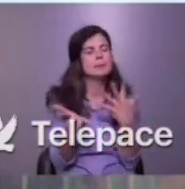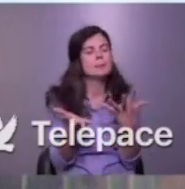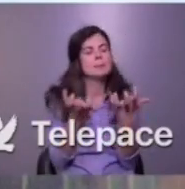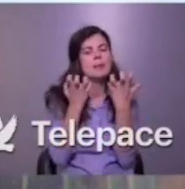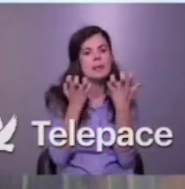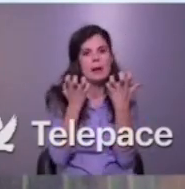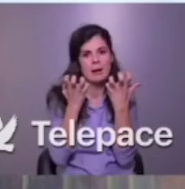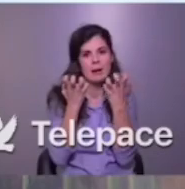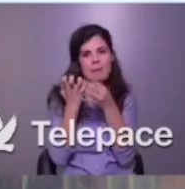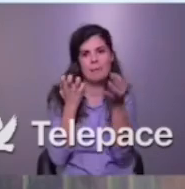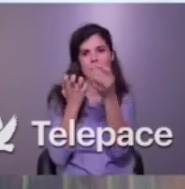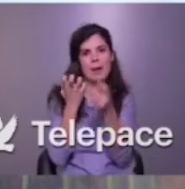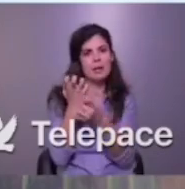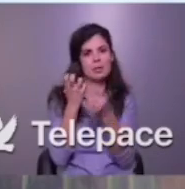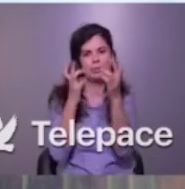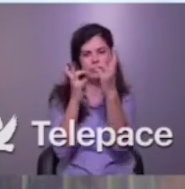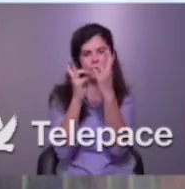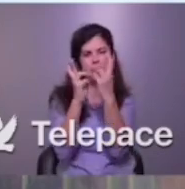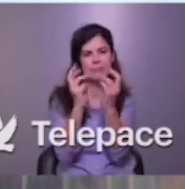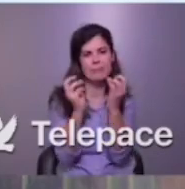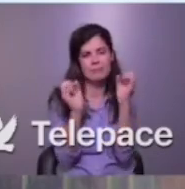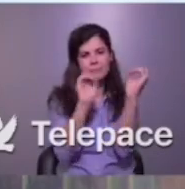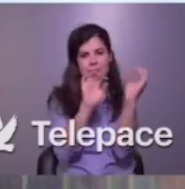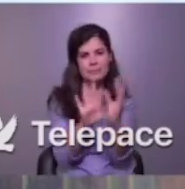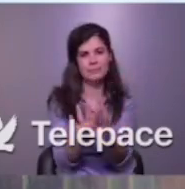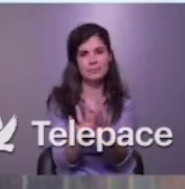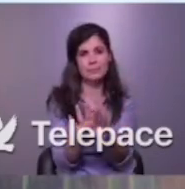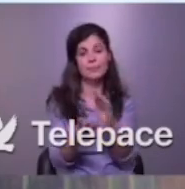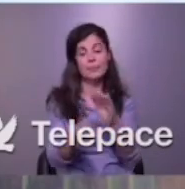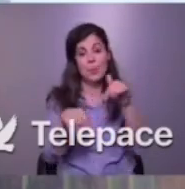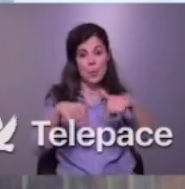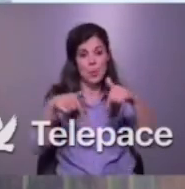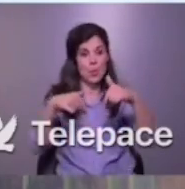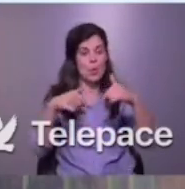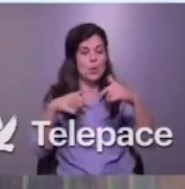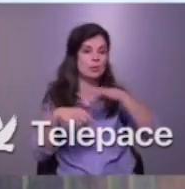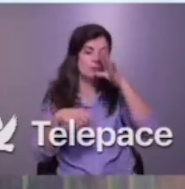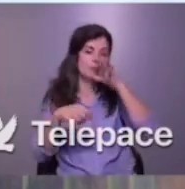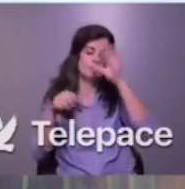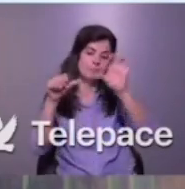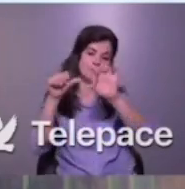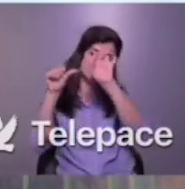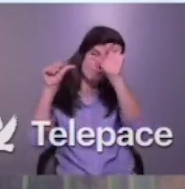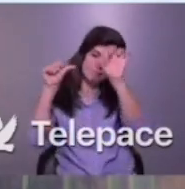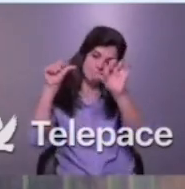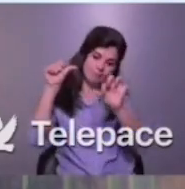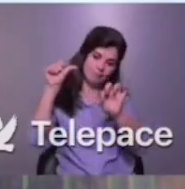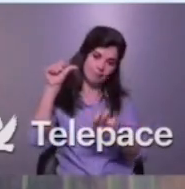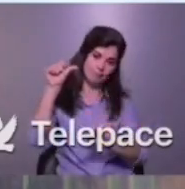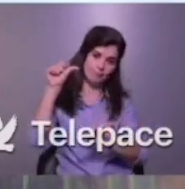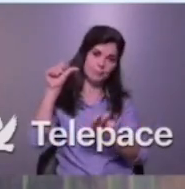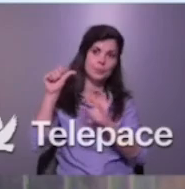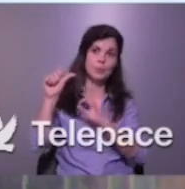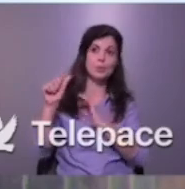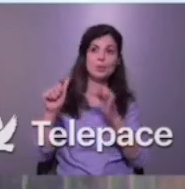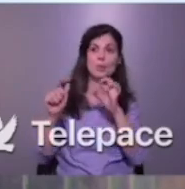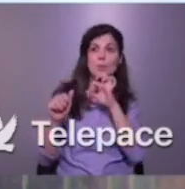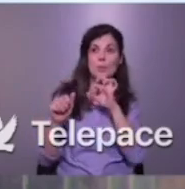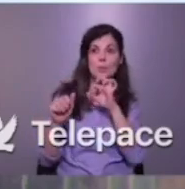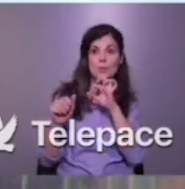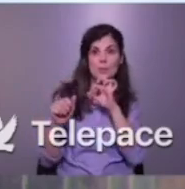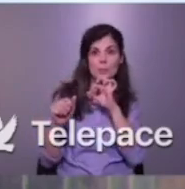a esperança da paz. Que é que esta mensagem que hoje recebemos do Sr.